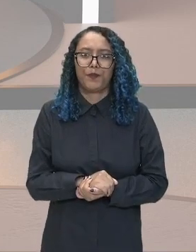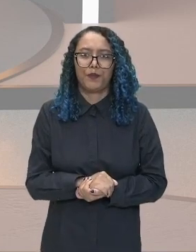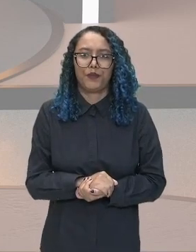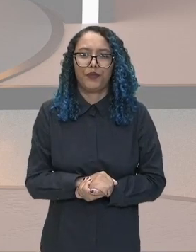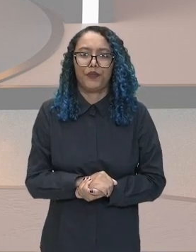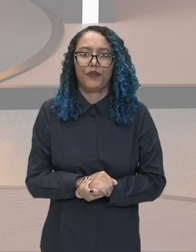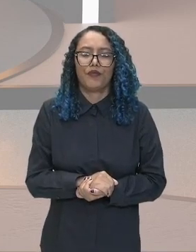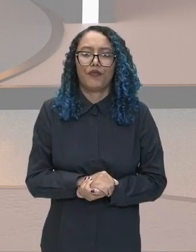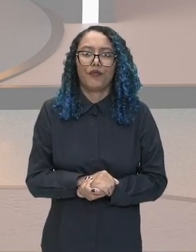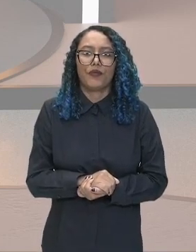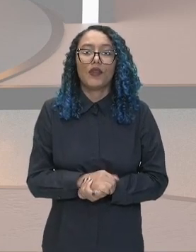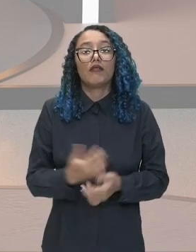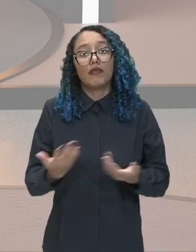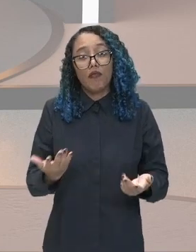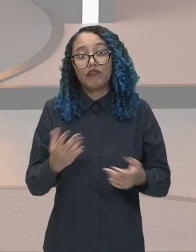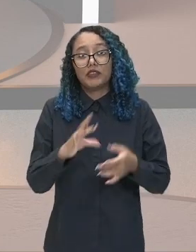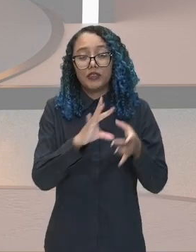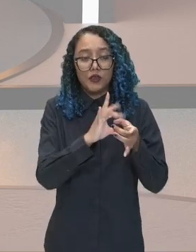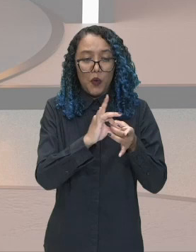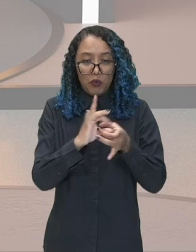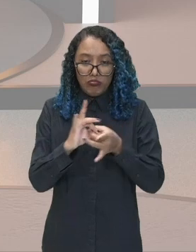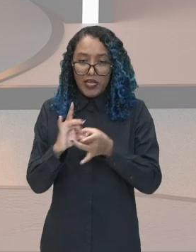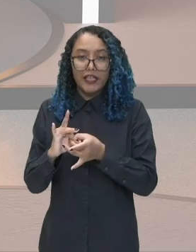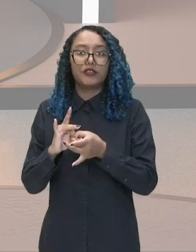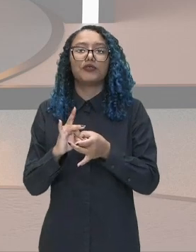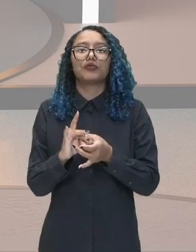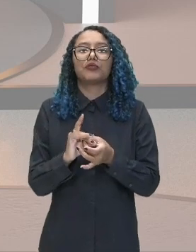situação fez com que surgissem